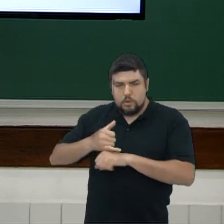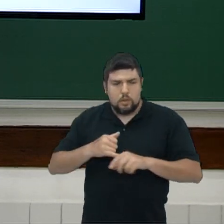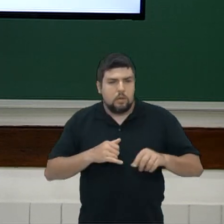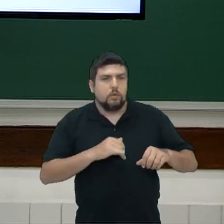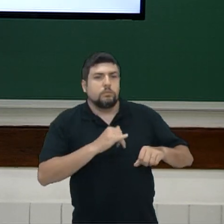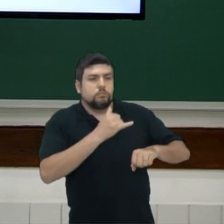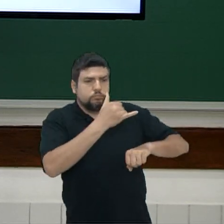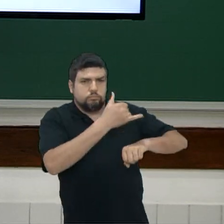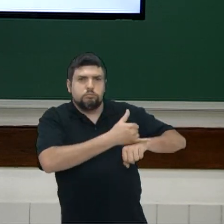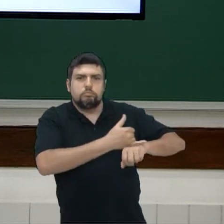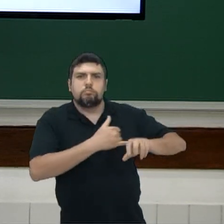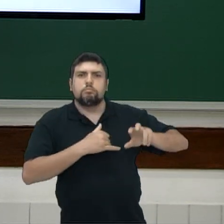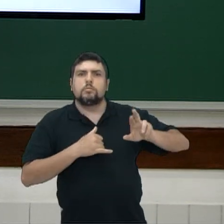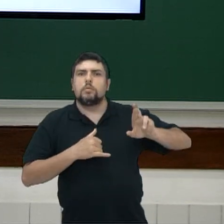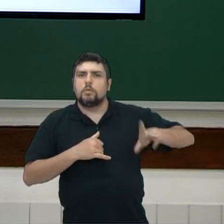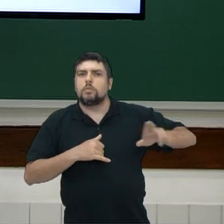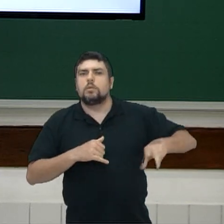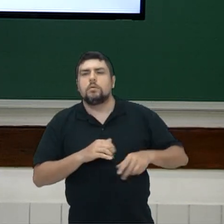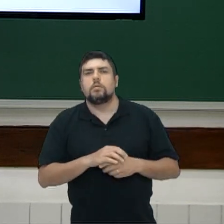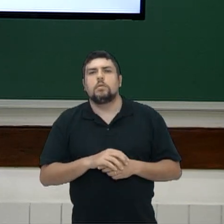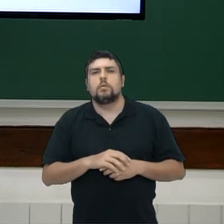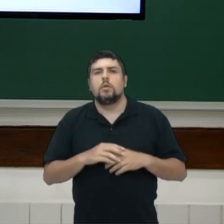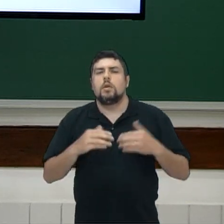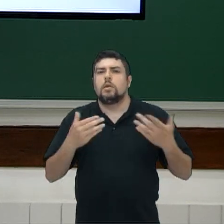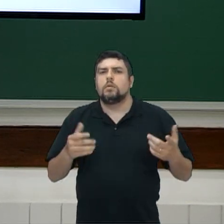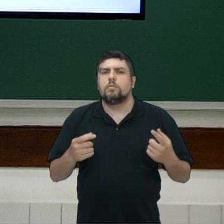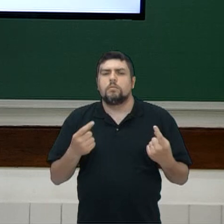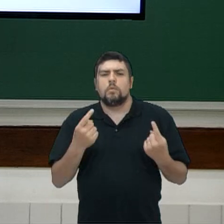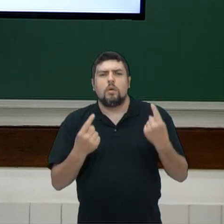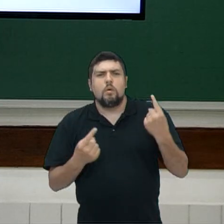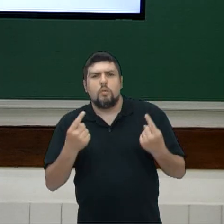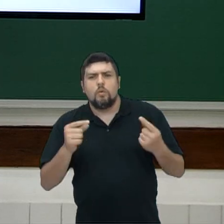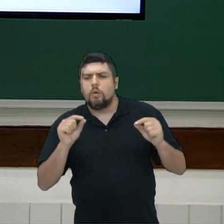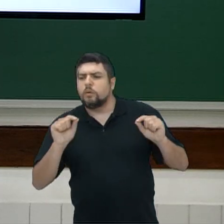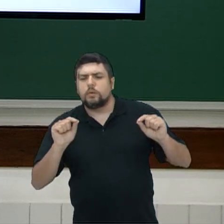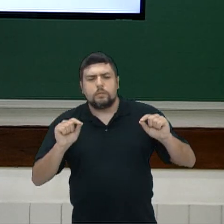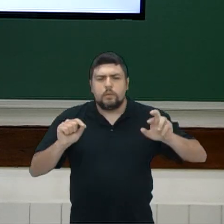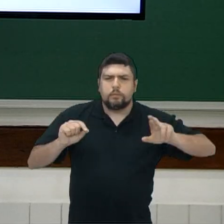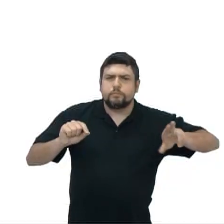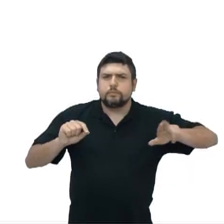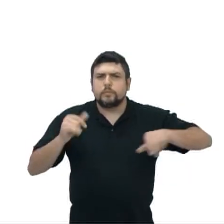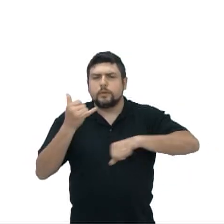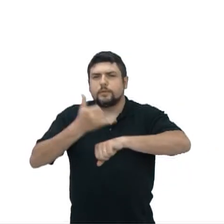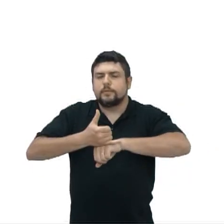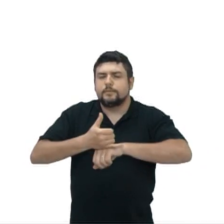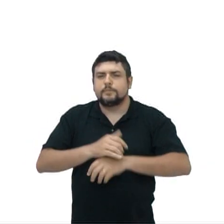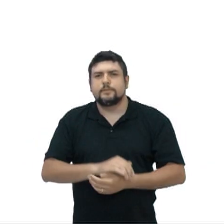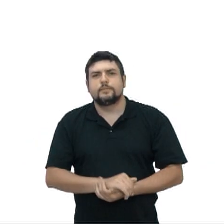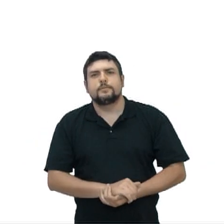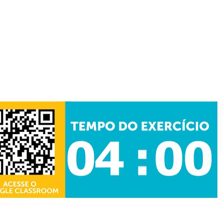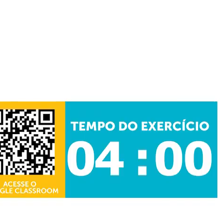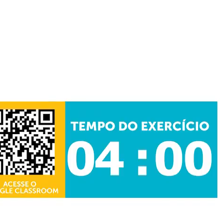Como ele quer ligação covalente, é só ver quem não é metal. Tô esperando.